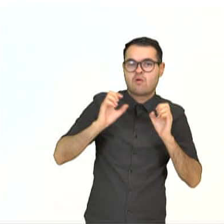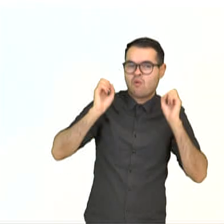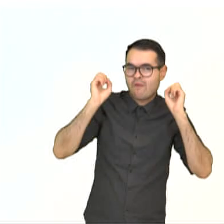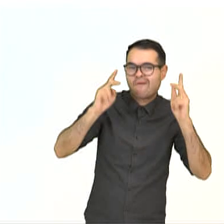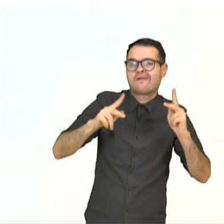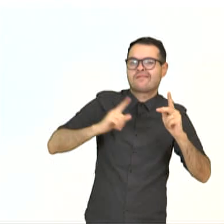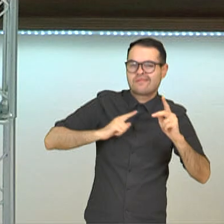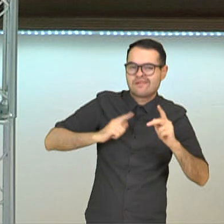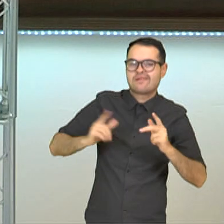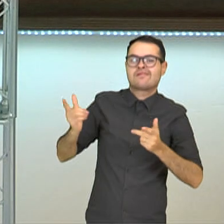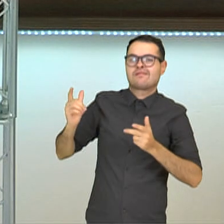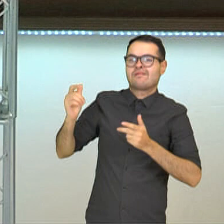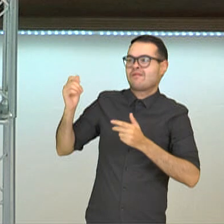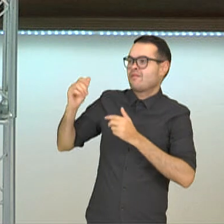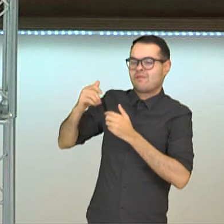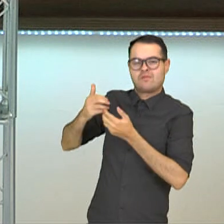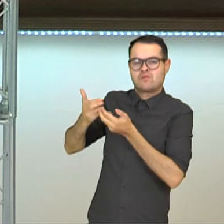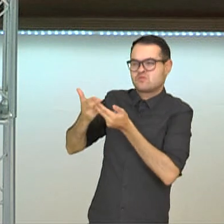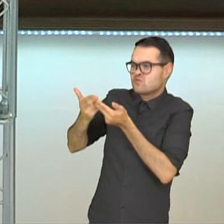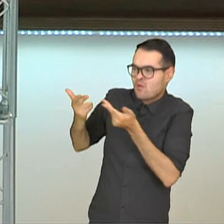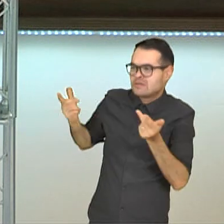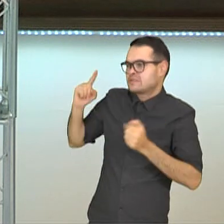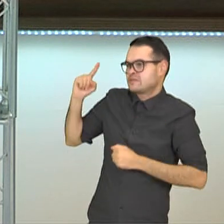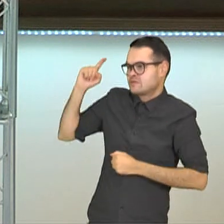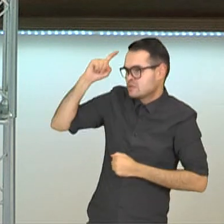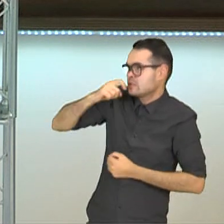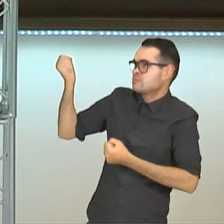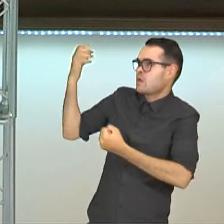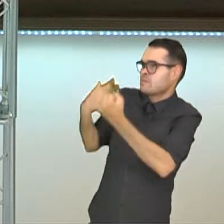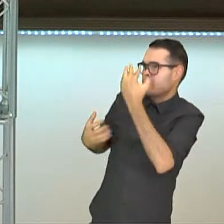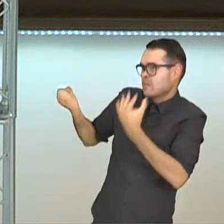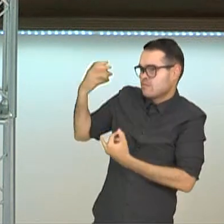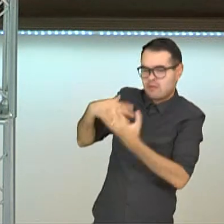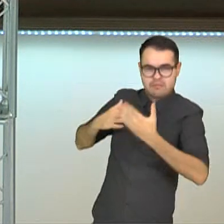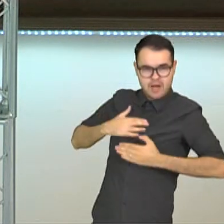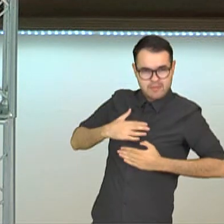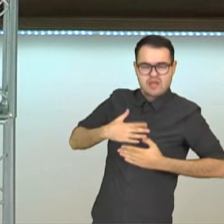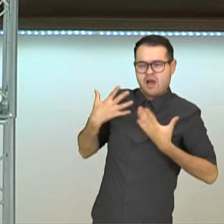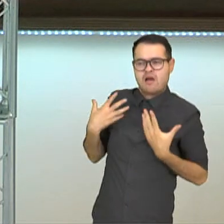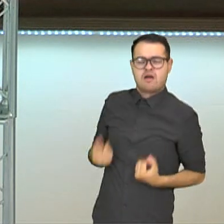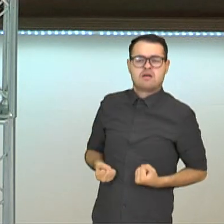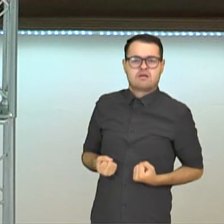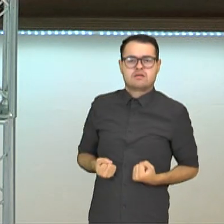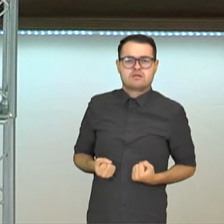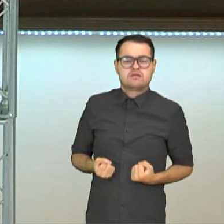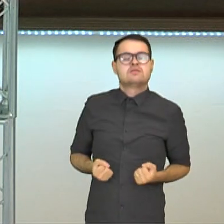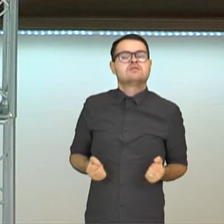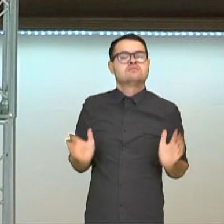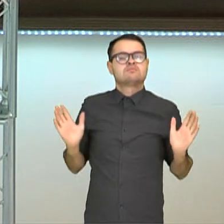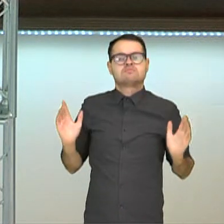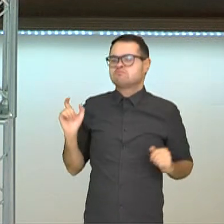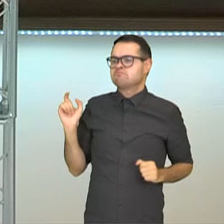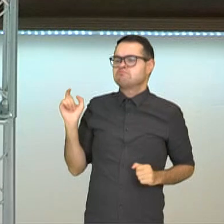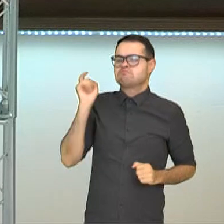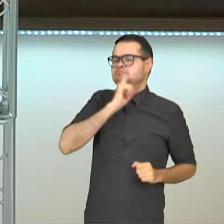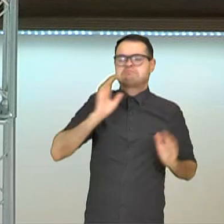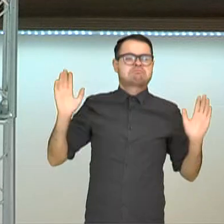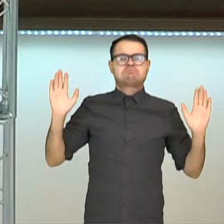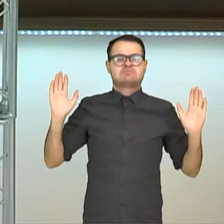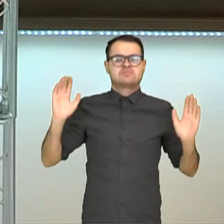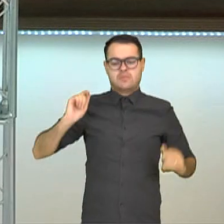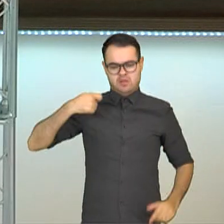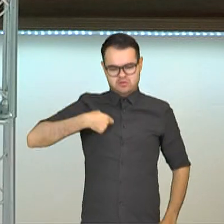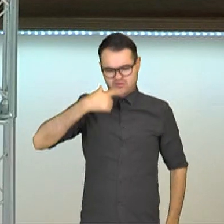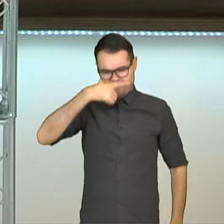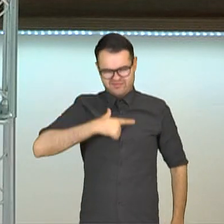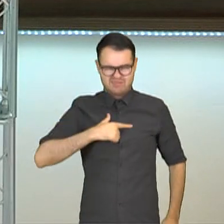os subterfúgios que me cabem, ou seja, eu aceito as dificuldades que vêm para mim. E aí, sem precisar mentir, não tão feia que não